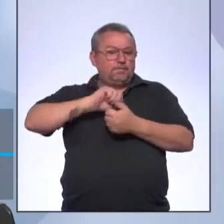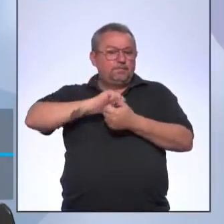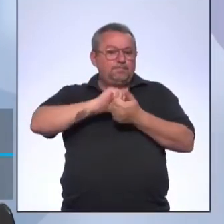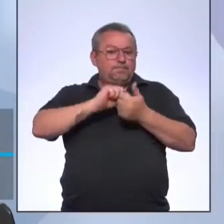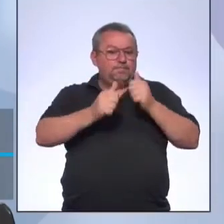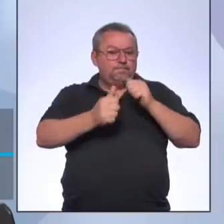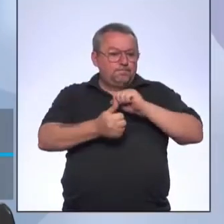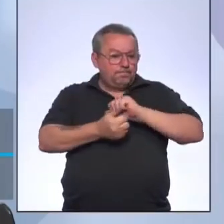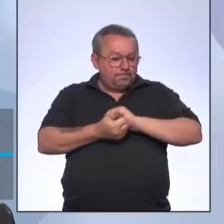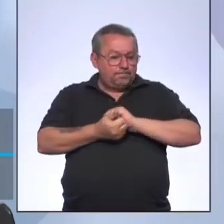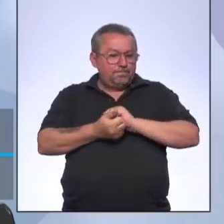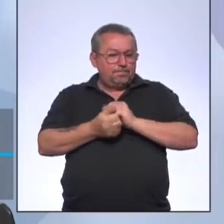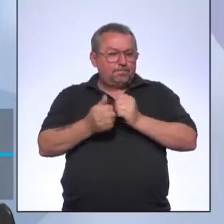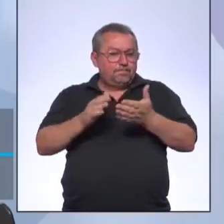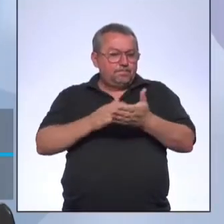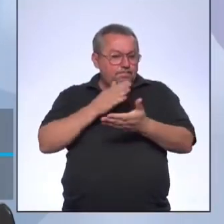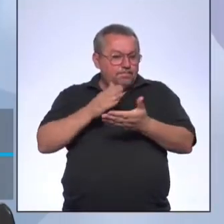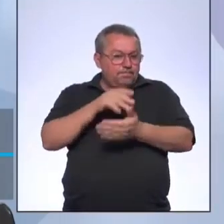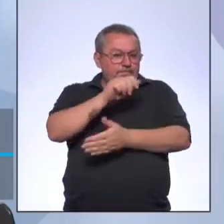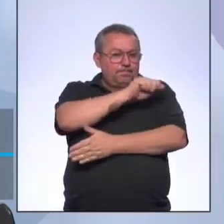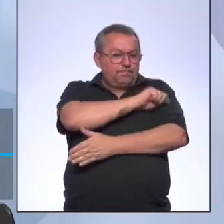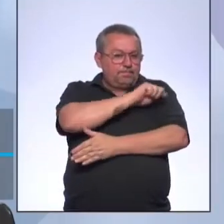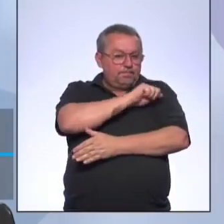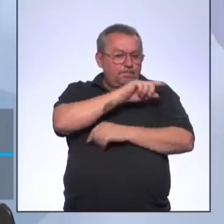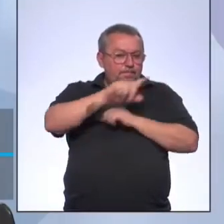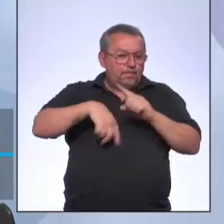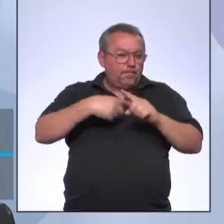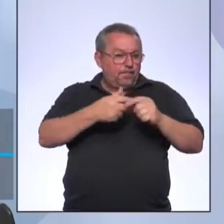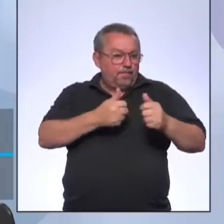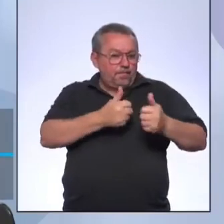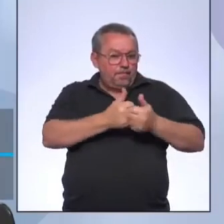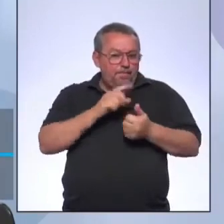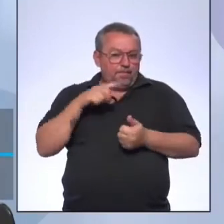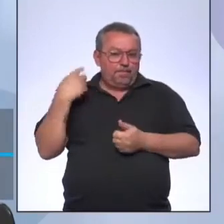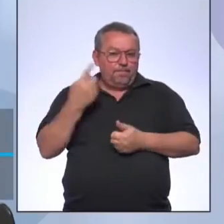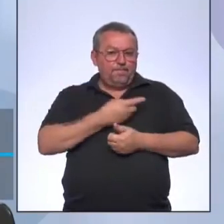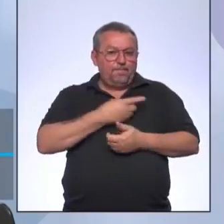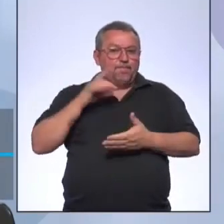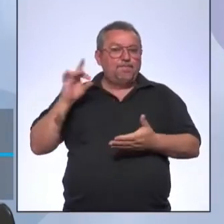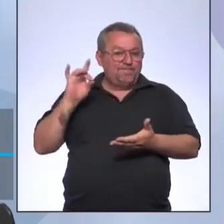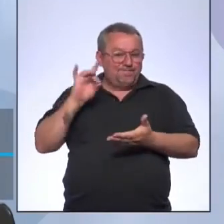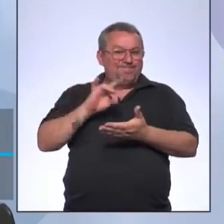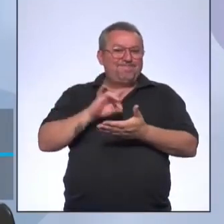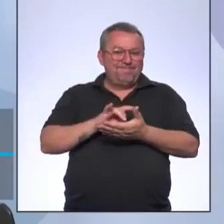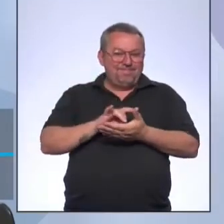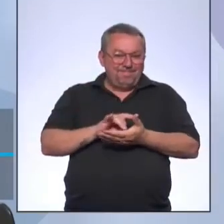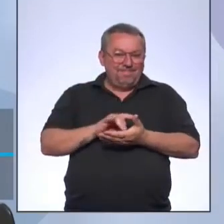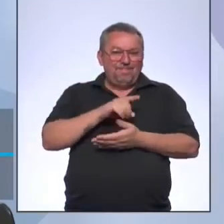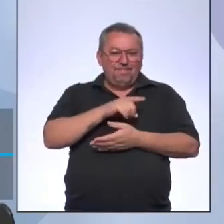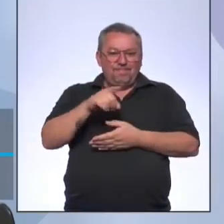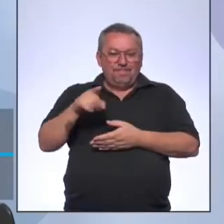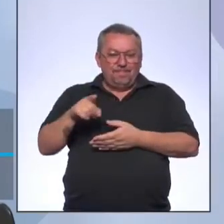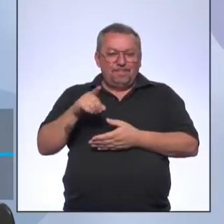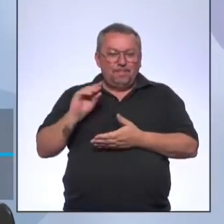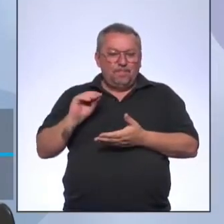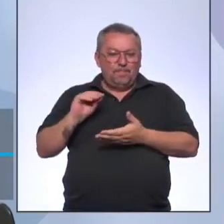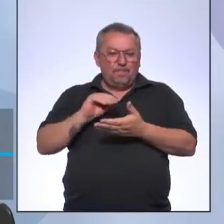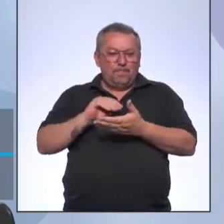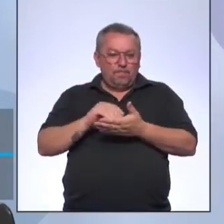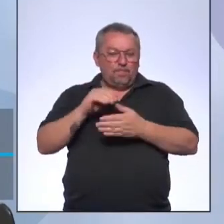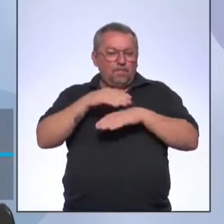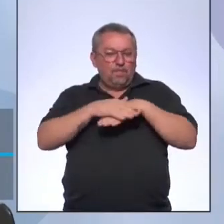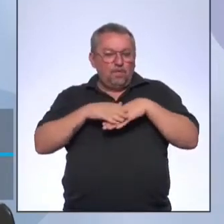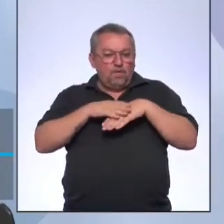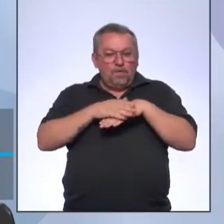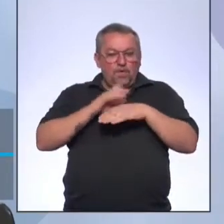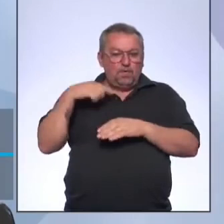apostila do aluno para que ela se torne mais próxima da nossa realidade. E vocês deixem comentários no chat dizendo o